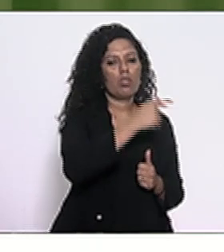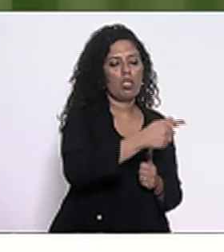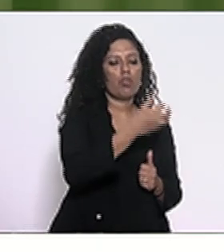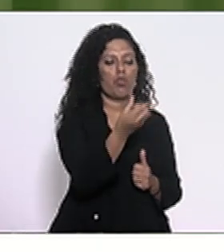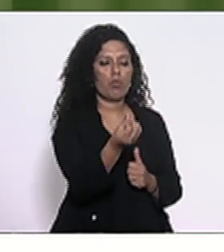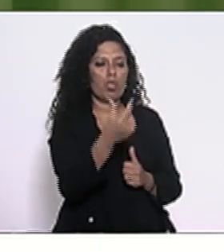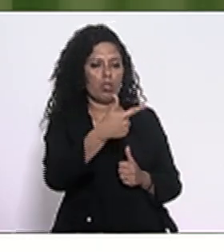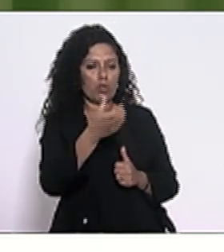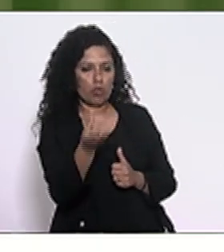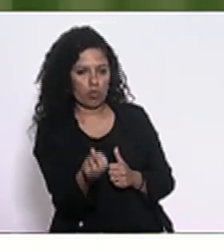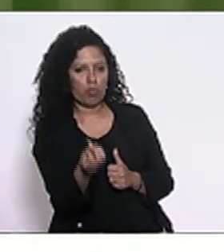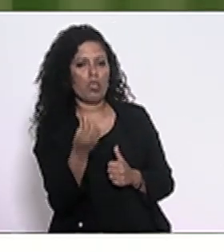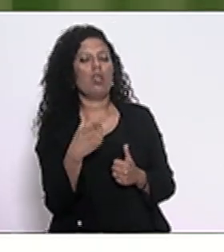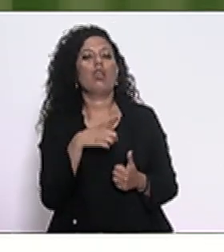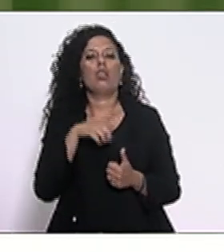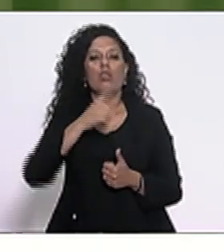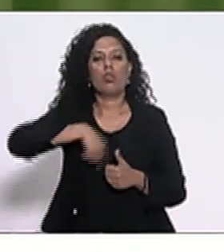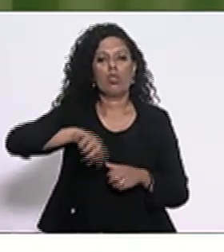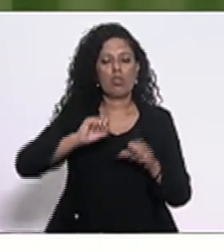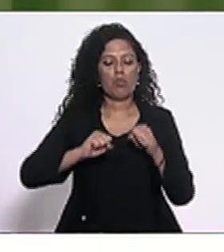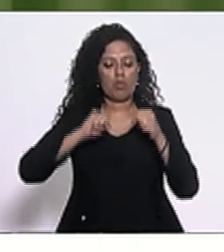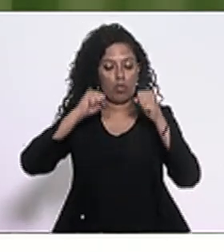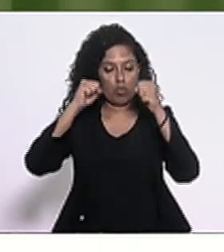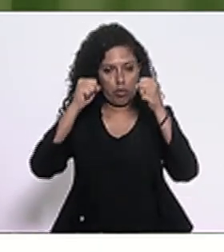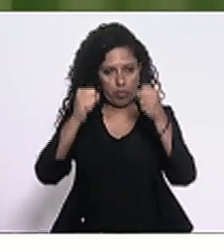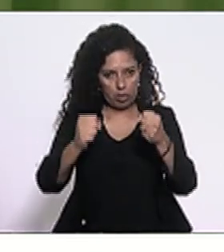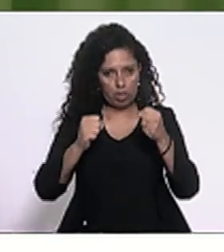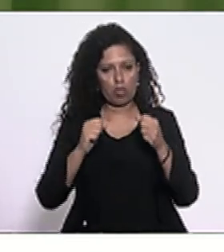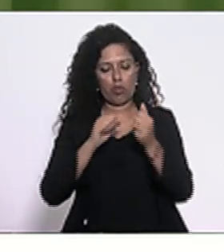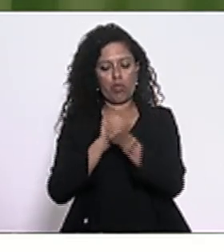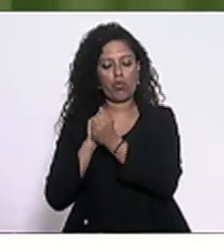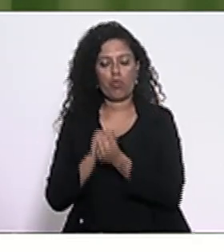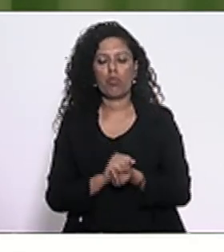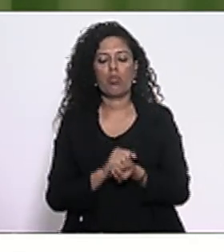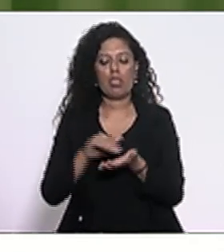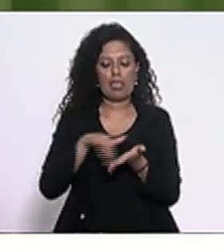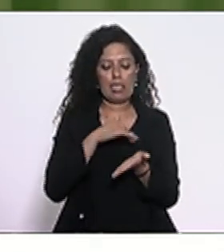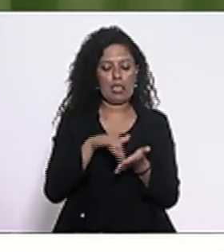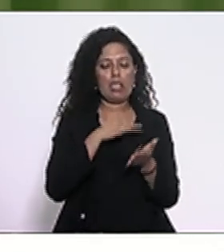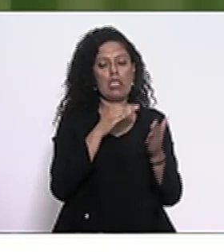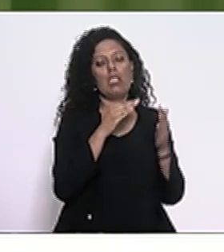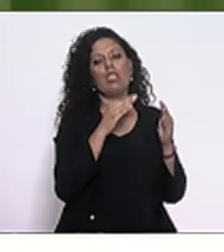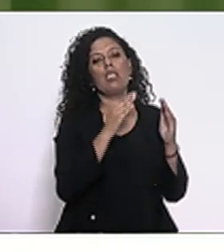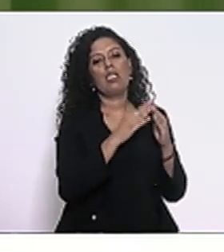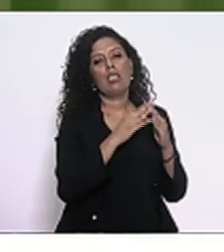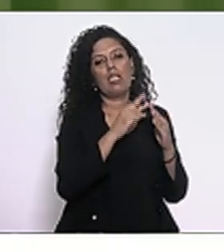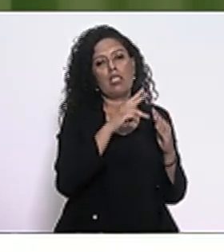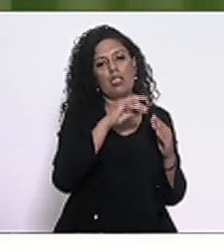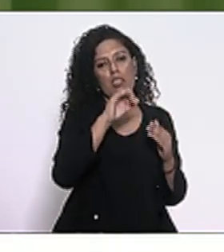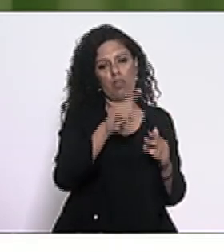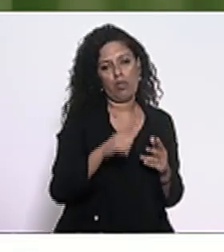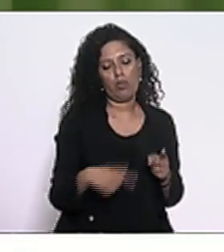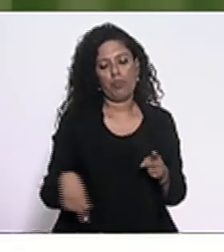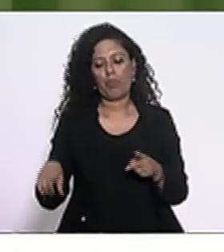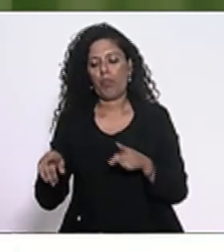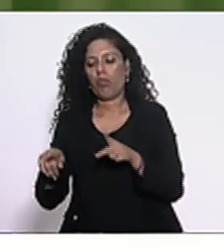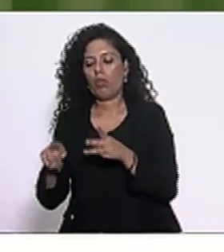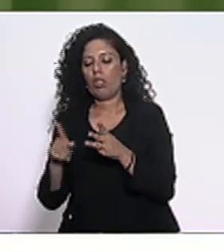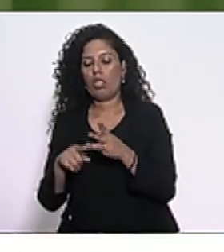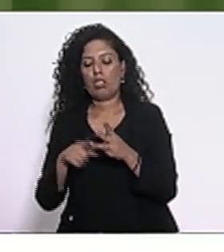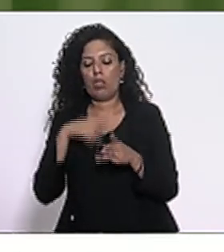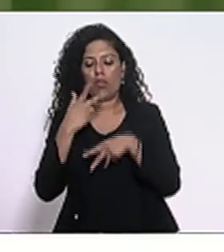outros. Isso já está sendo tratado em nível de Casa Civil e subsecretaria. Com relação à segurança da